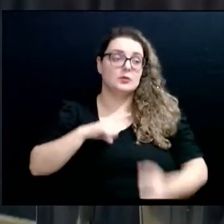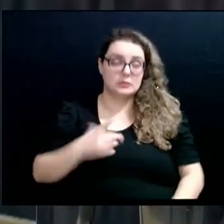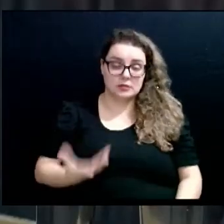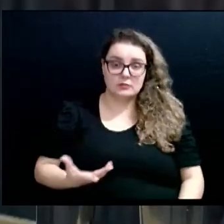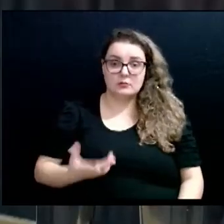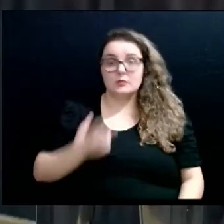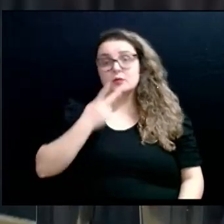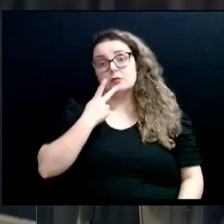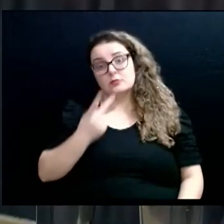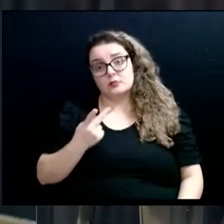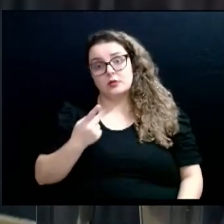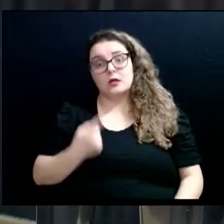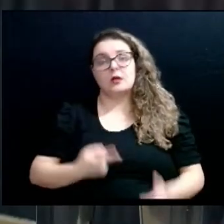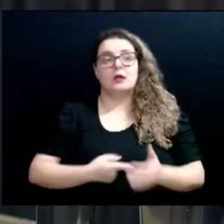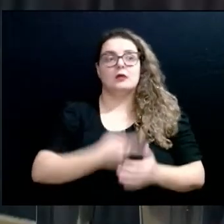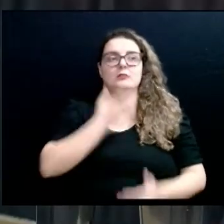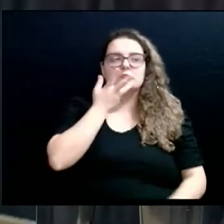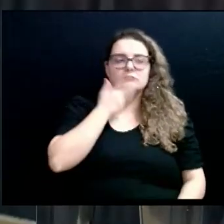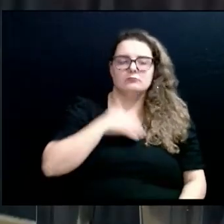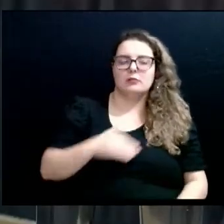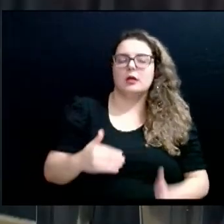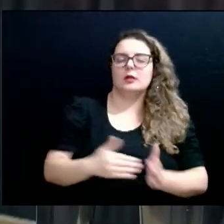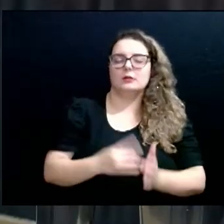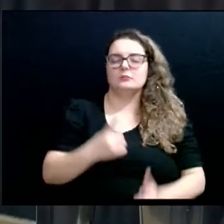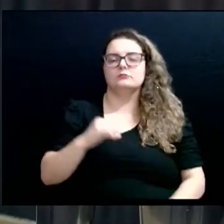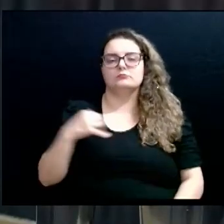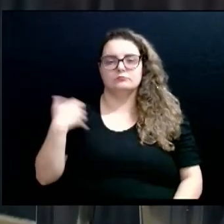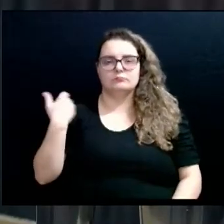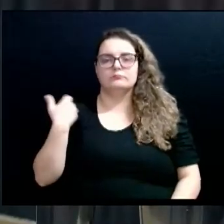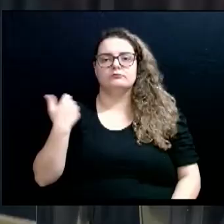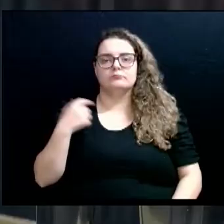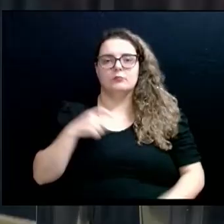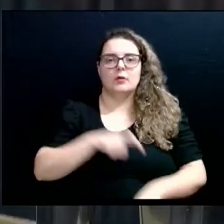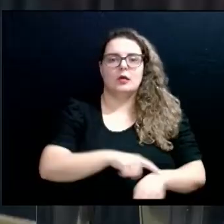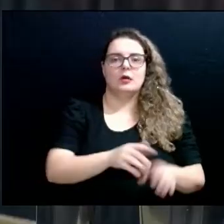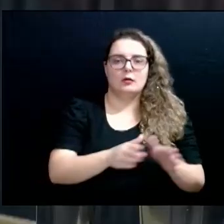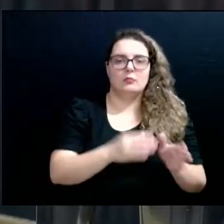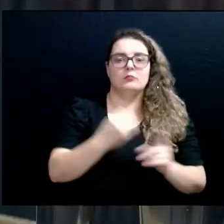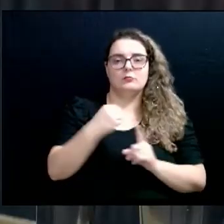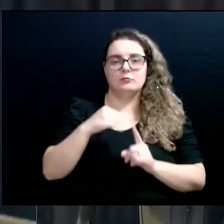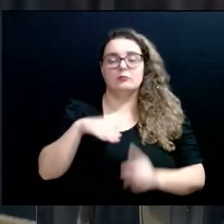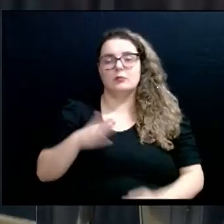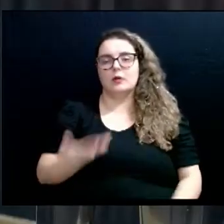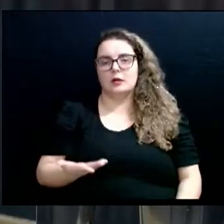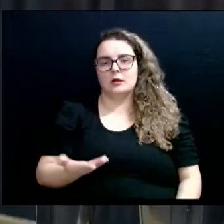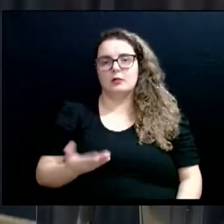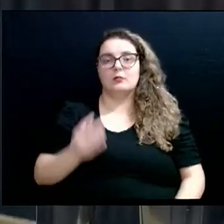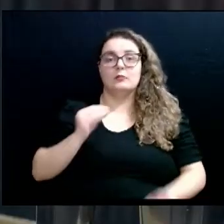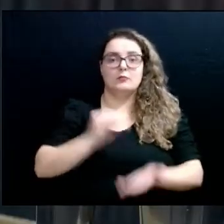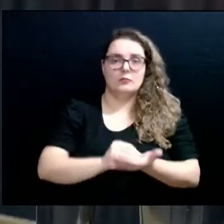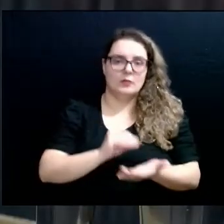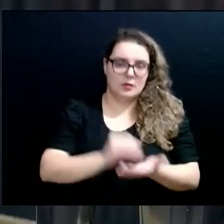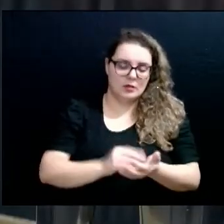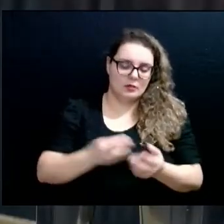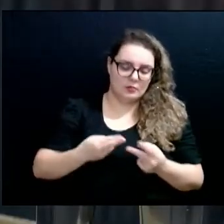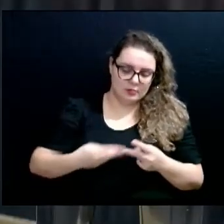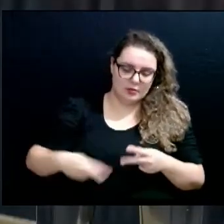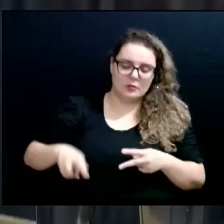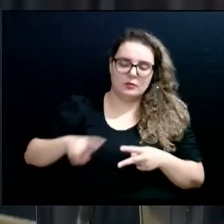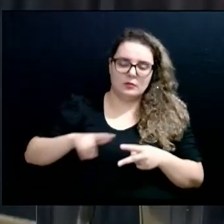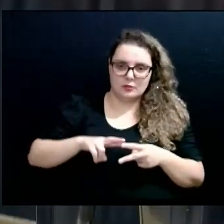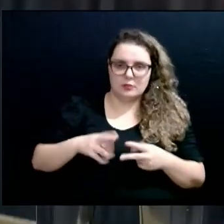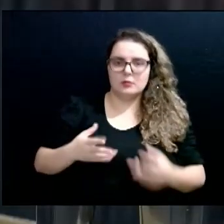primeira infância até os 10 anos é uma fase que ela está mais vulnerável, mesmo pela falta de recursos, né,